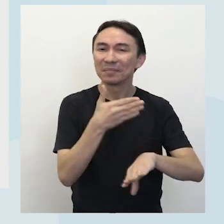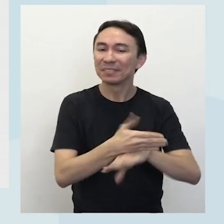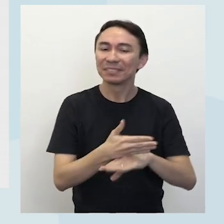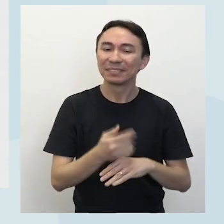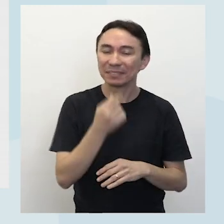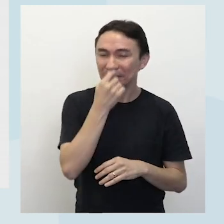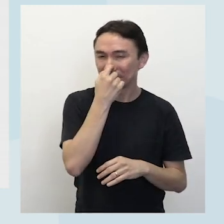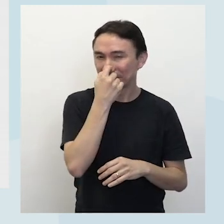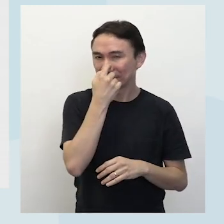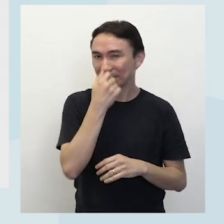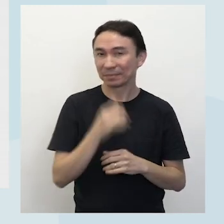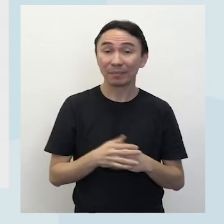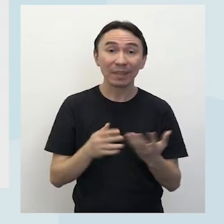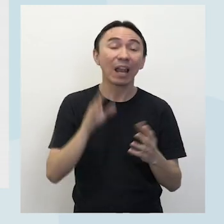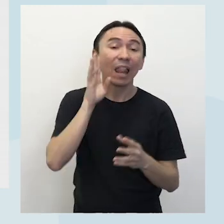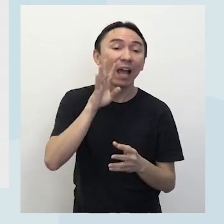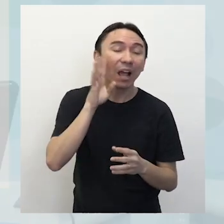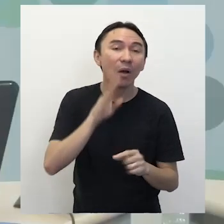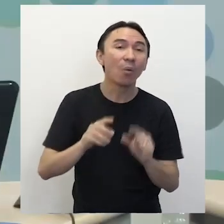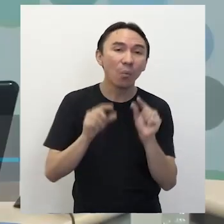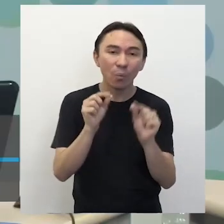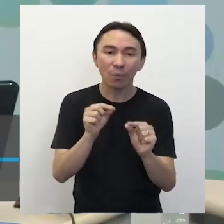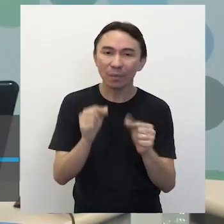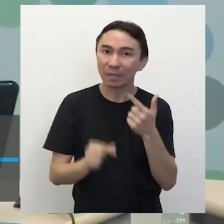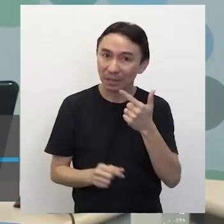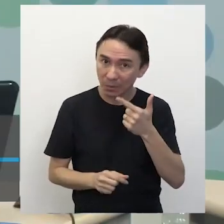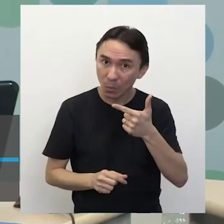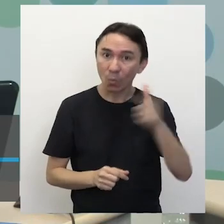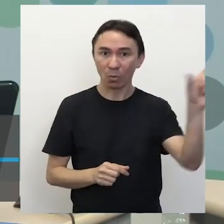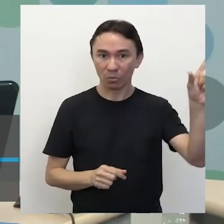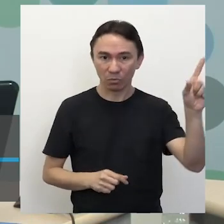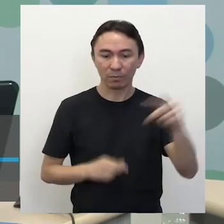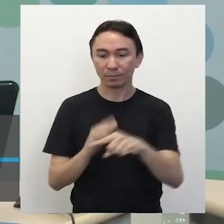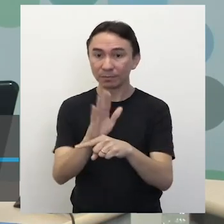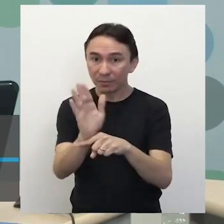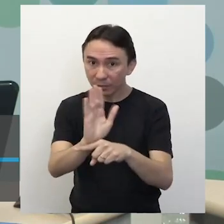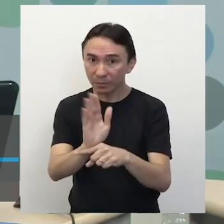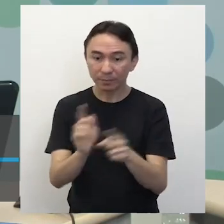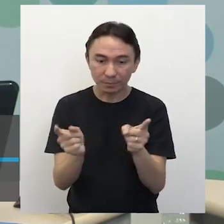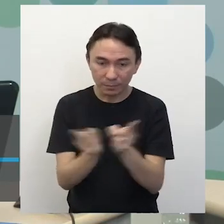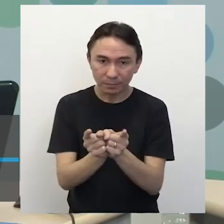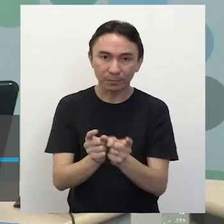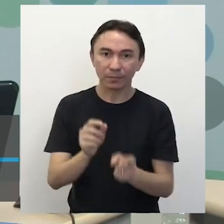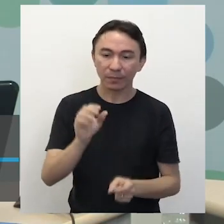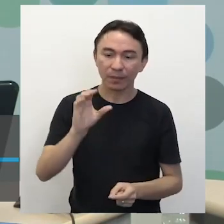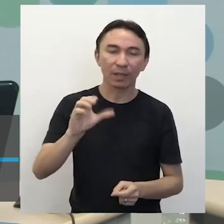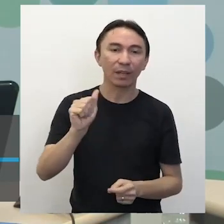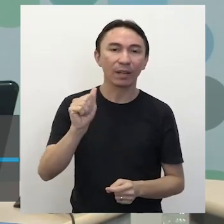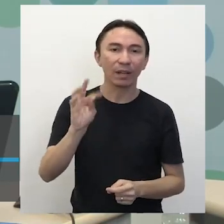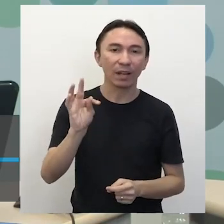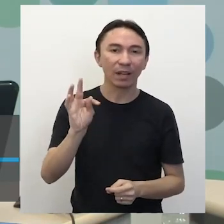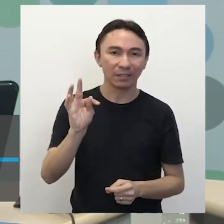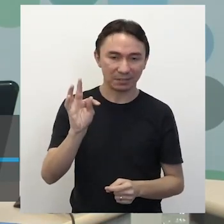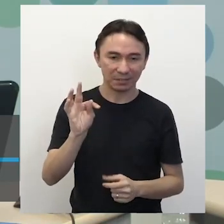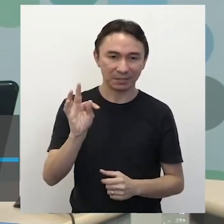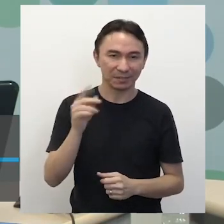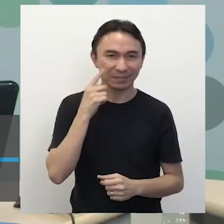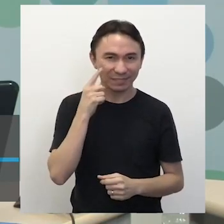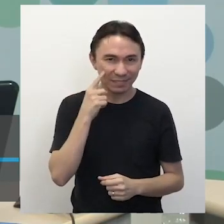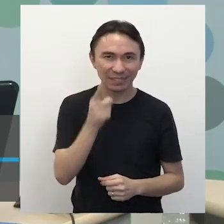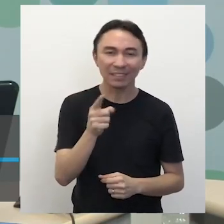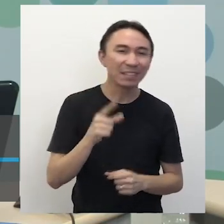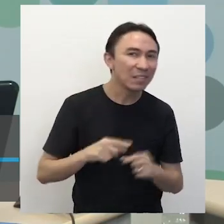o que é legal é que a gente vai ver agora um outro videocast, o videocast dela, intitulado Bebês, que aí ela vai mostrar